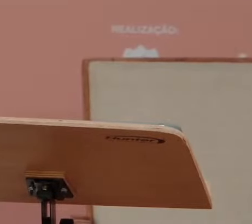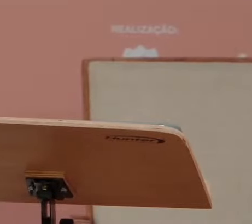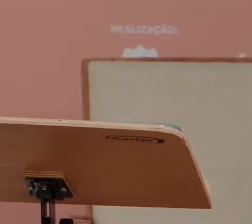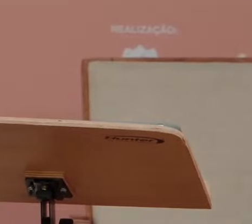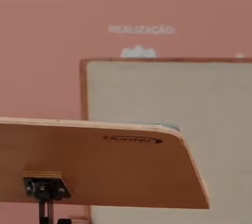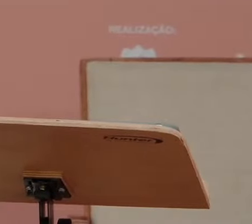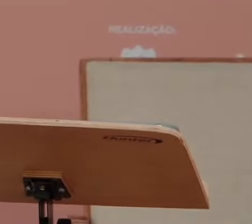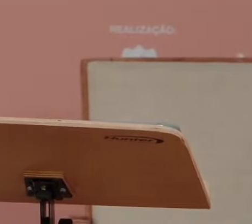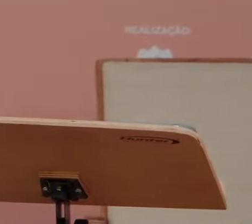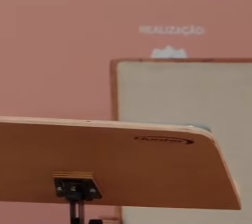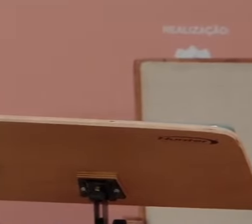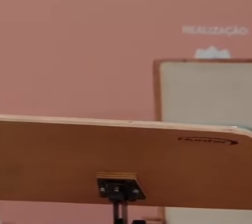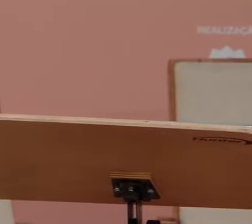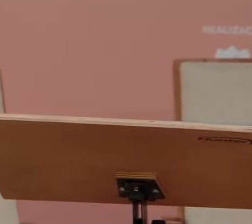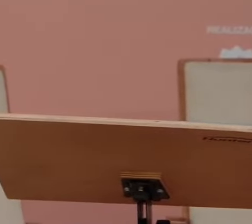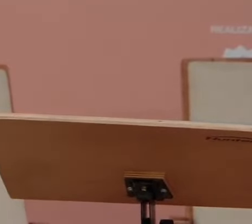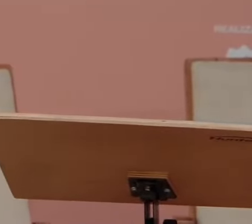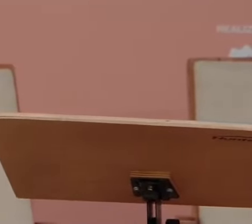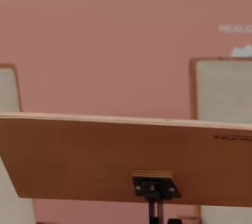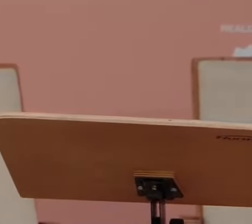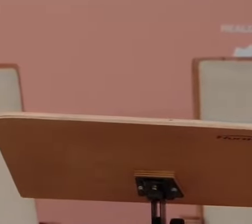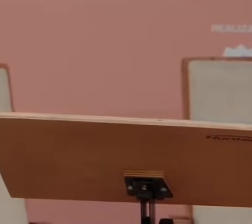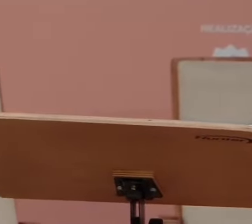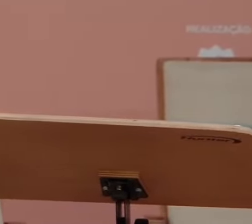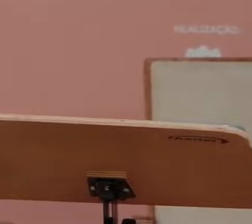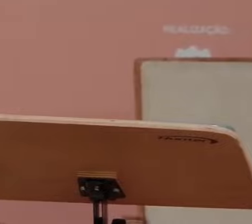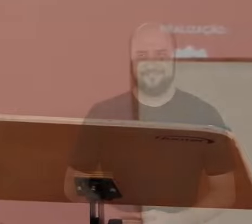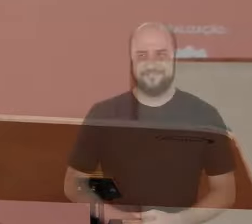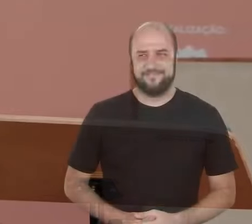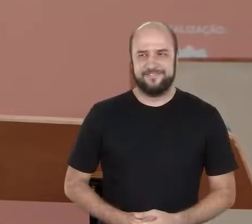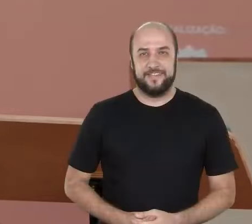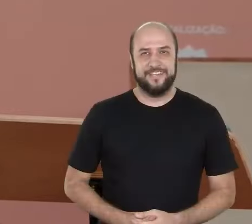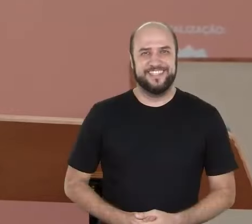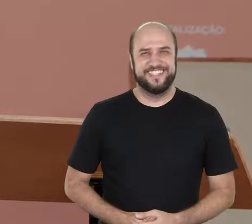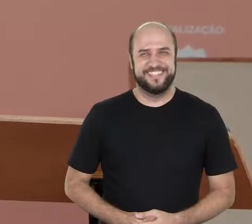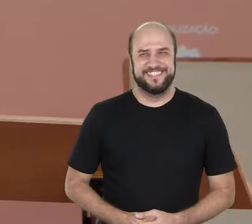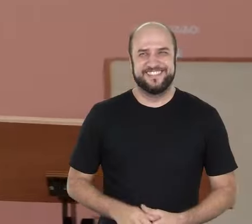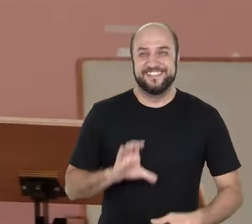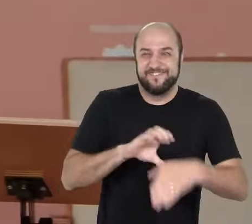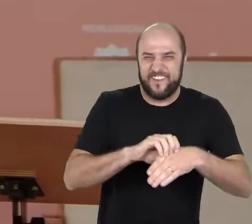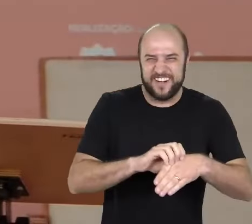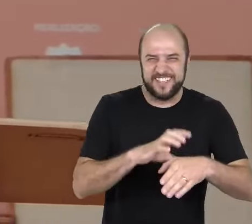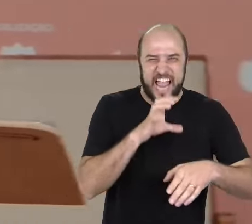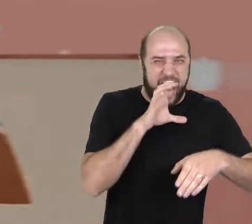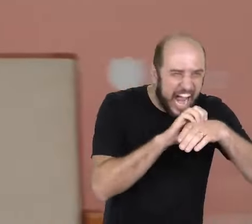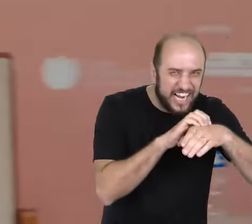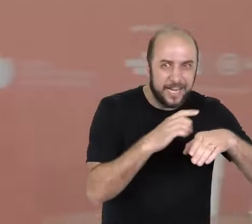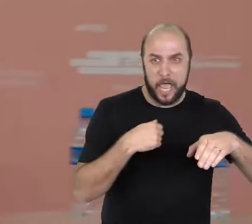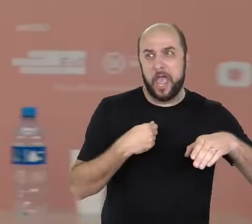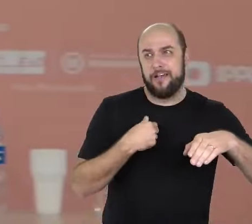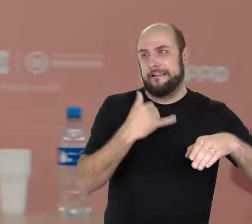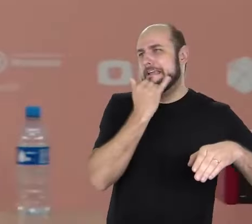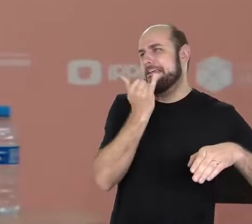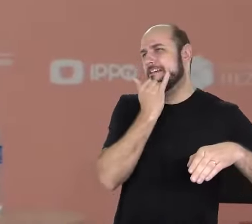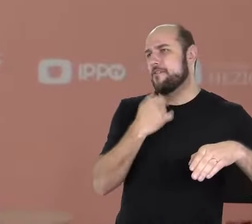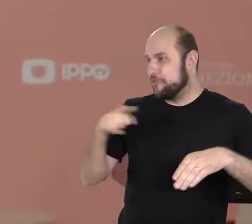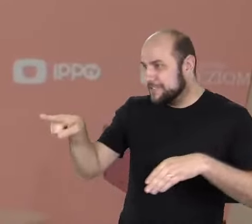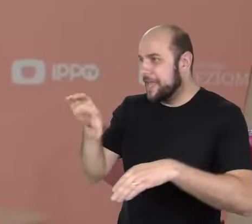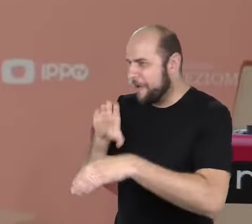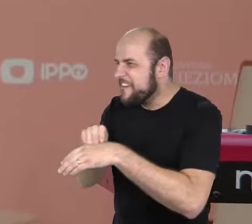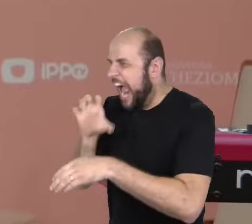Eu mordia também. Eu não mordo hoje, gente. Você mordia, reverendo? Você